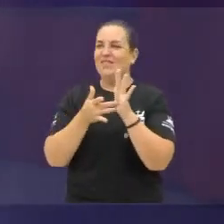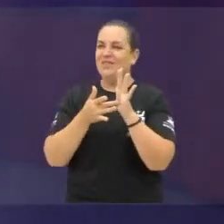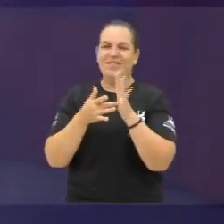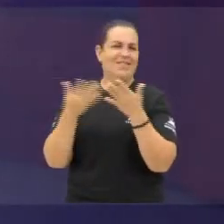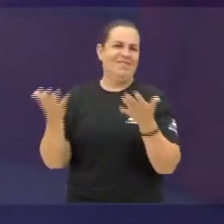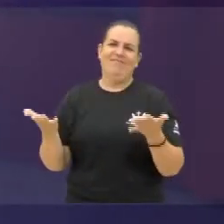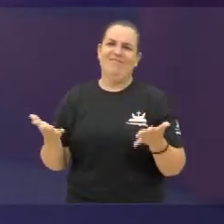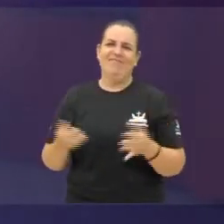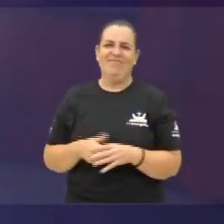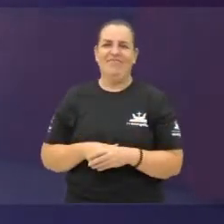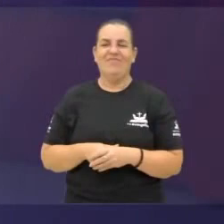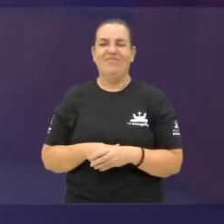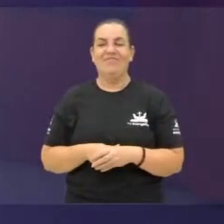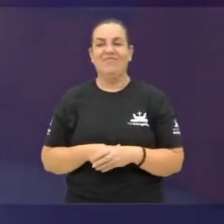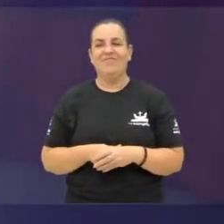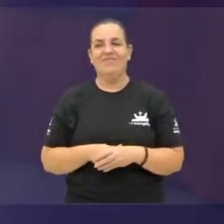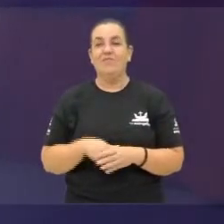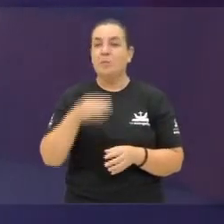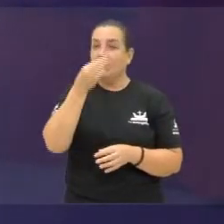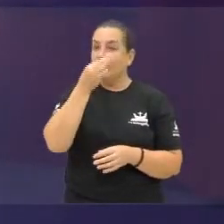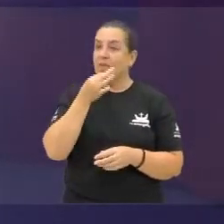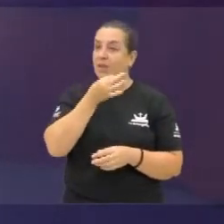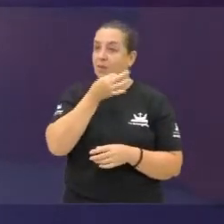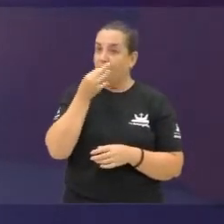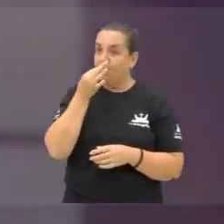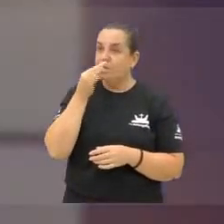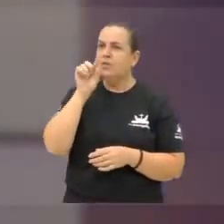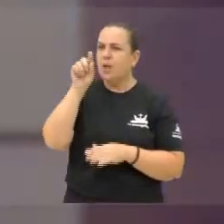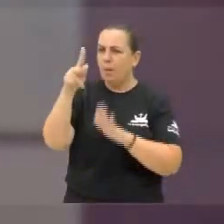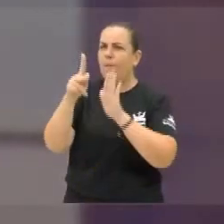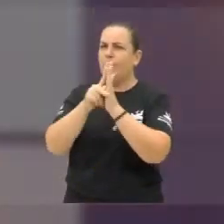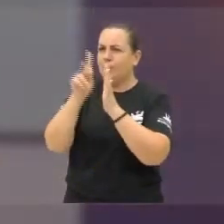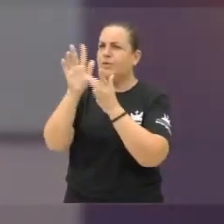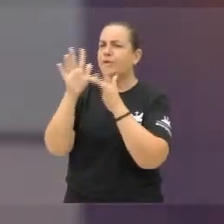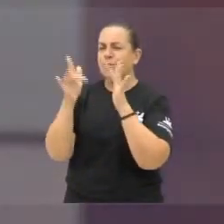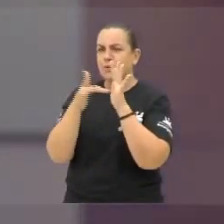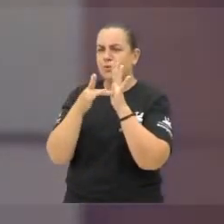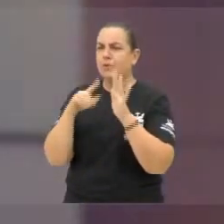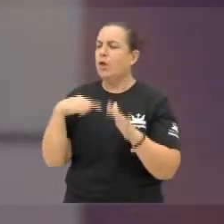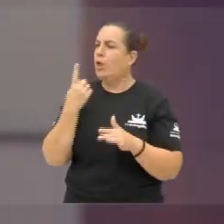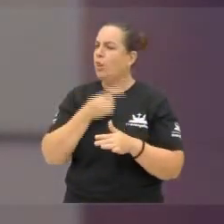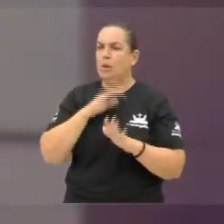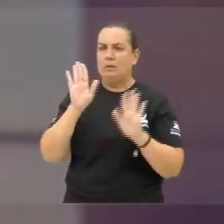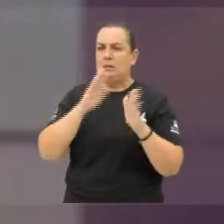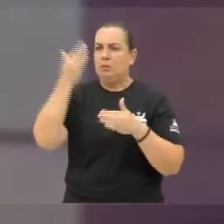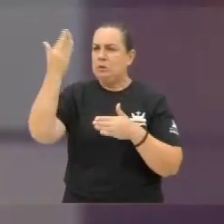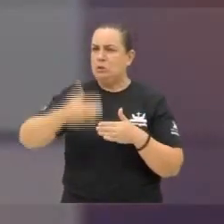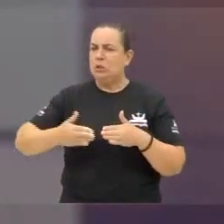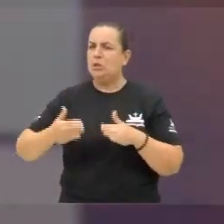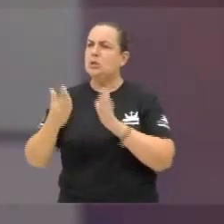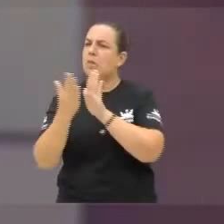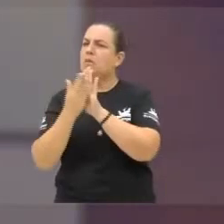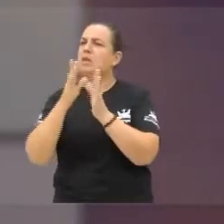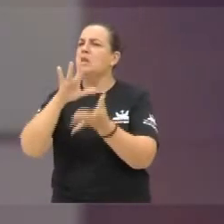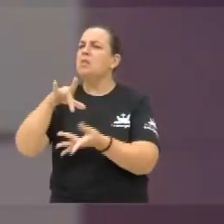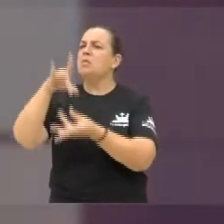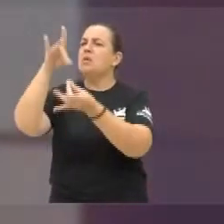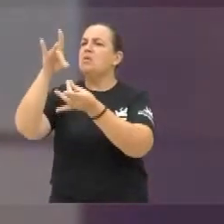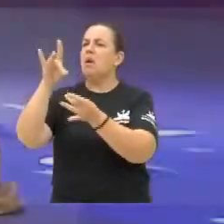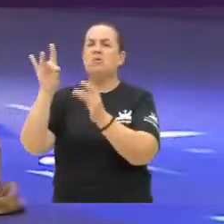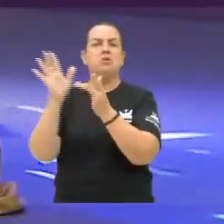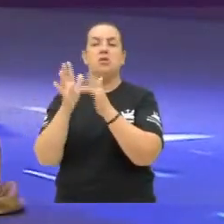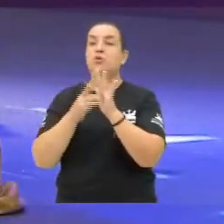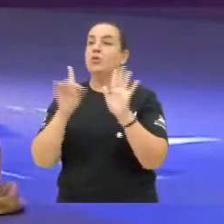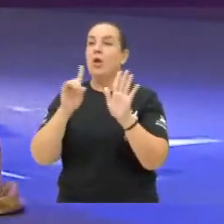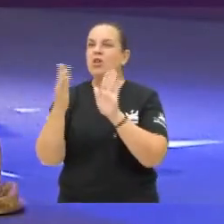mesmo, a Eucaristia é ele. Nós não estamos diante da presença espiritual de Jesus, não.